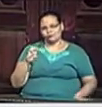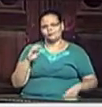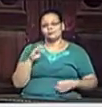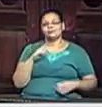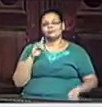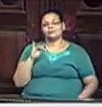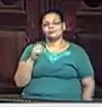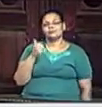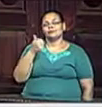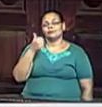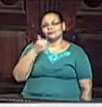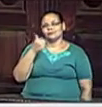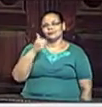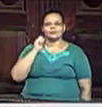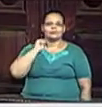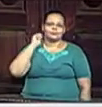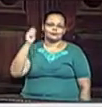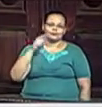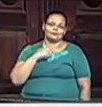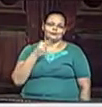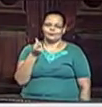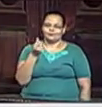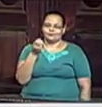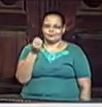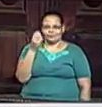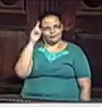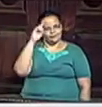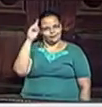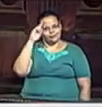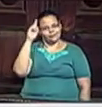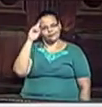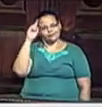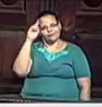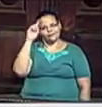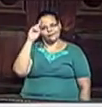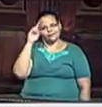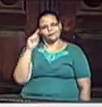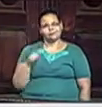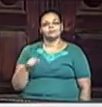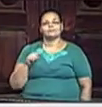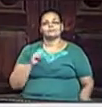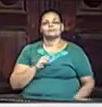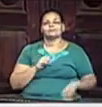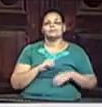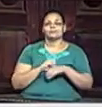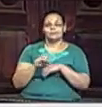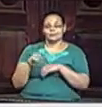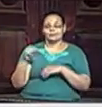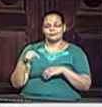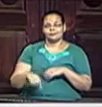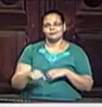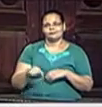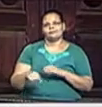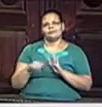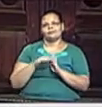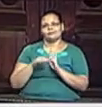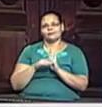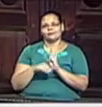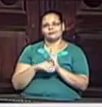abril, tem outros 60 dias para mandar para essa casa, isto